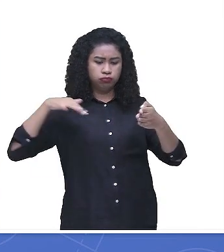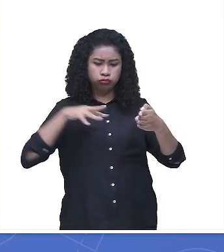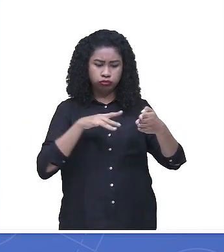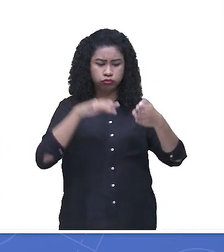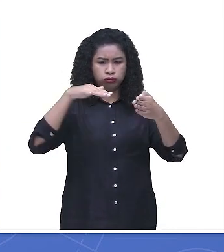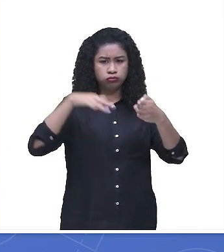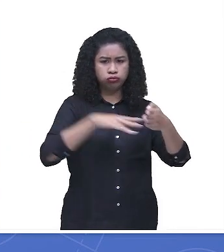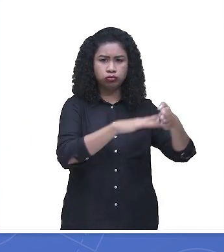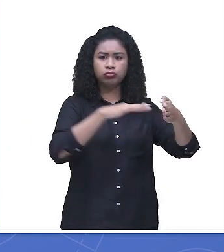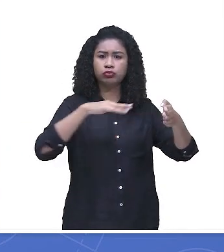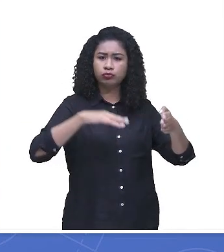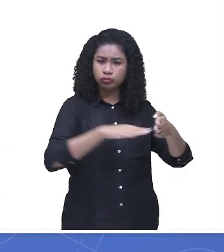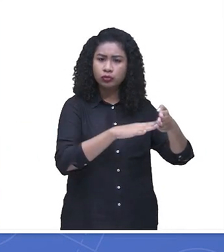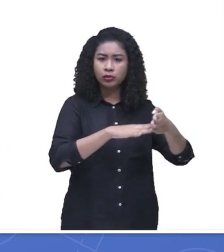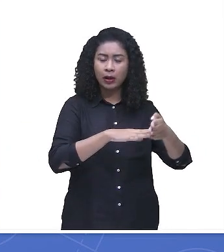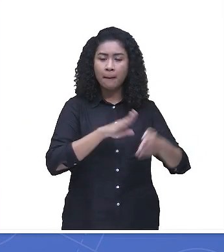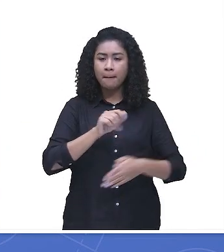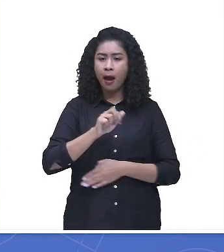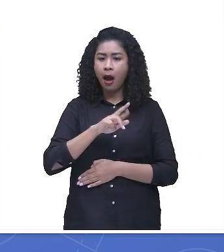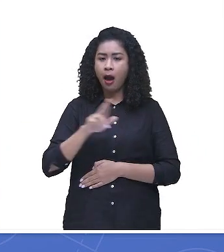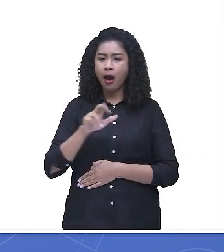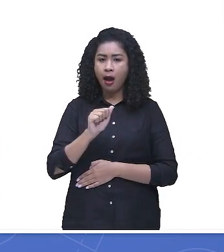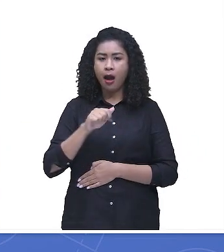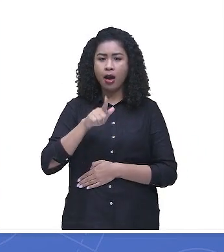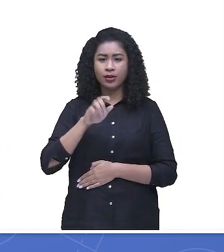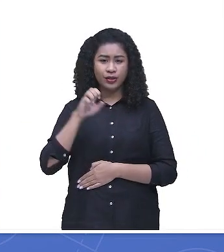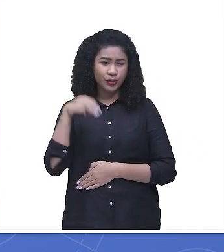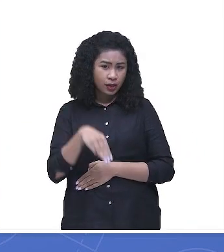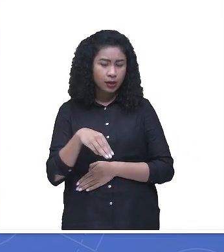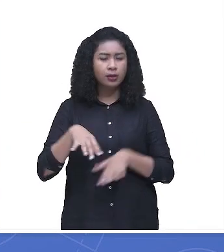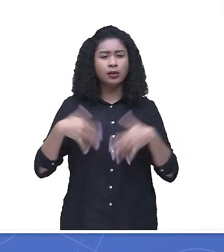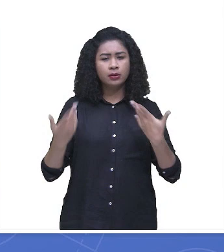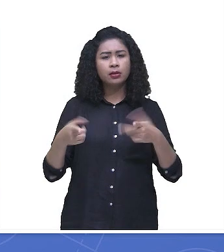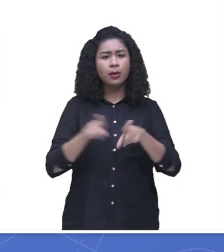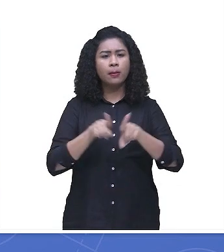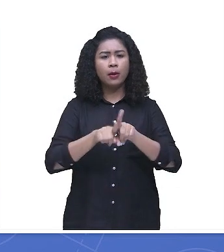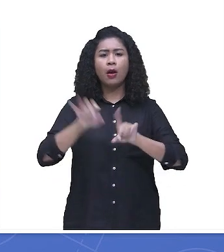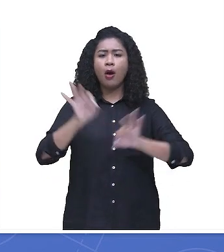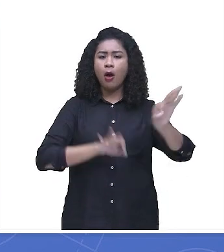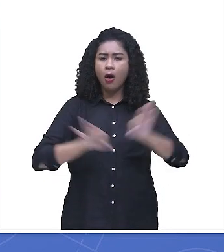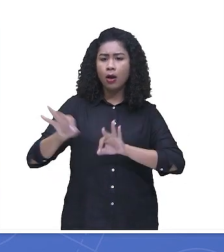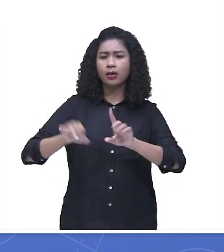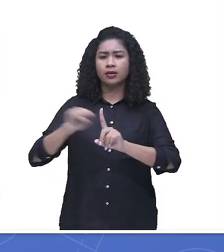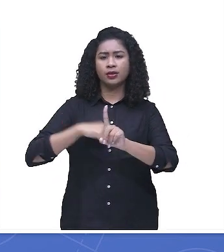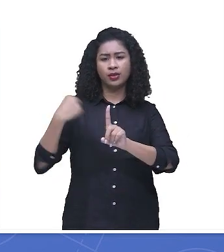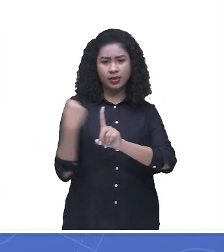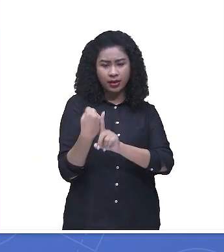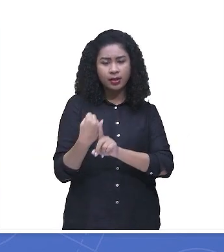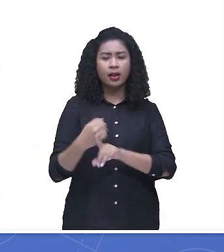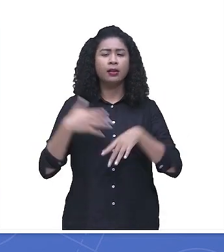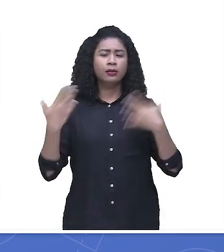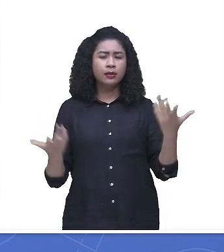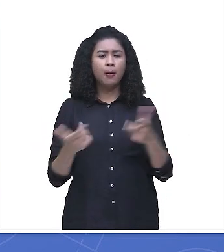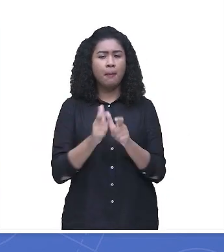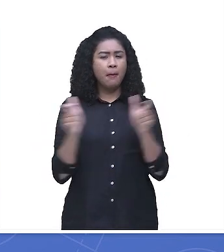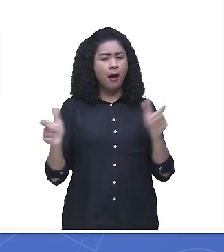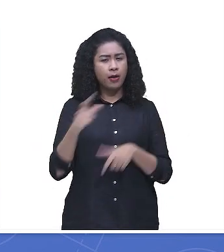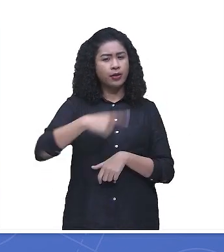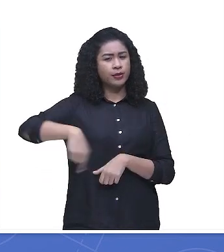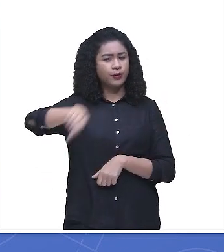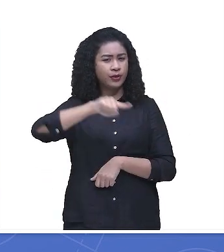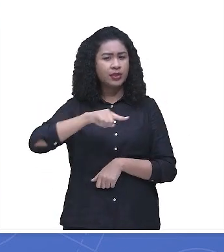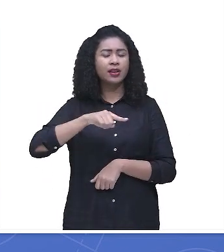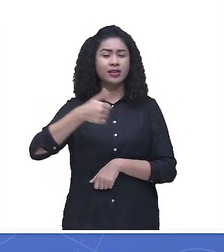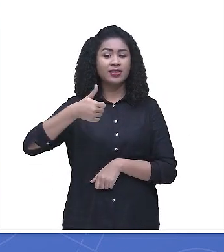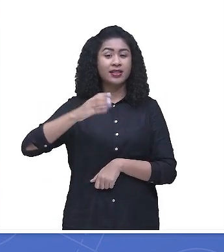da diferenciação social, obviamente, que vai organizar essa sociedade. Então, como a maioria de vocês, ou seja,